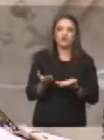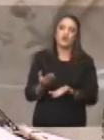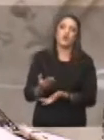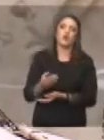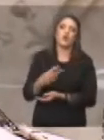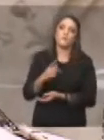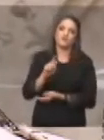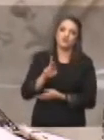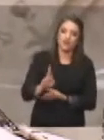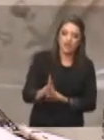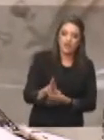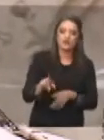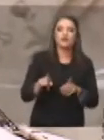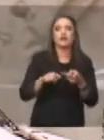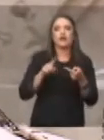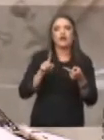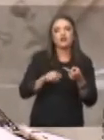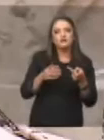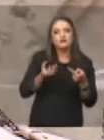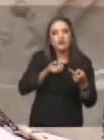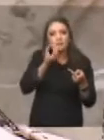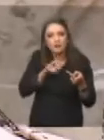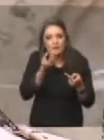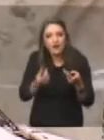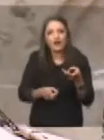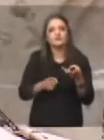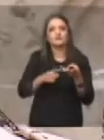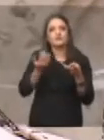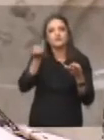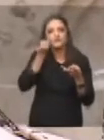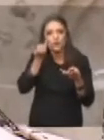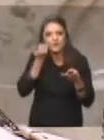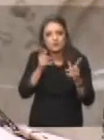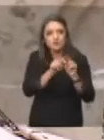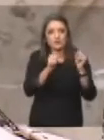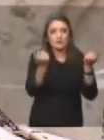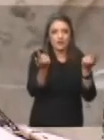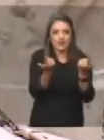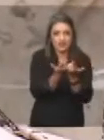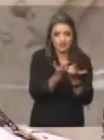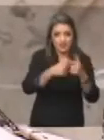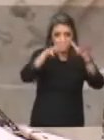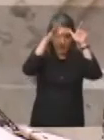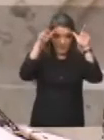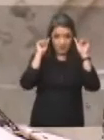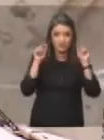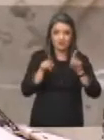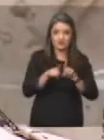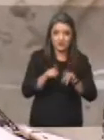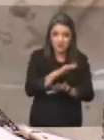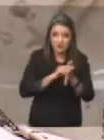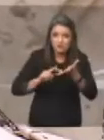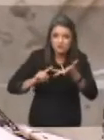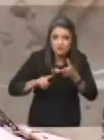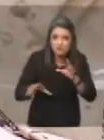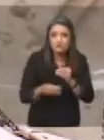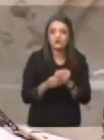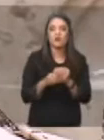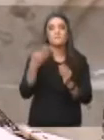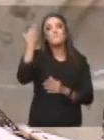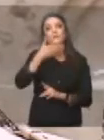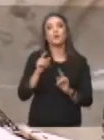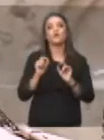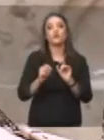com os depoimentos e com os dados encaminhados pela Assembleia Legislativa do Estado do Amazonas. Comprova que entre